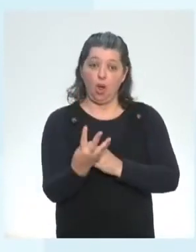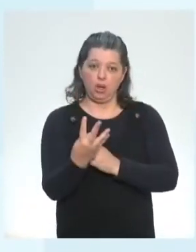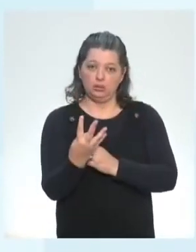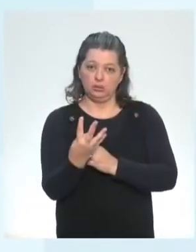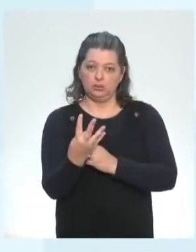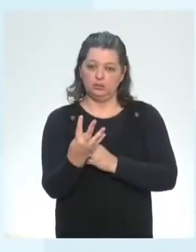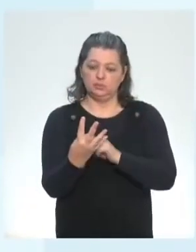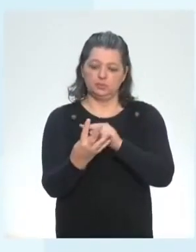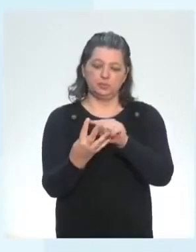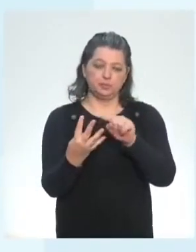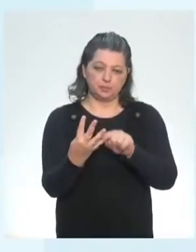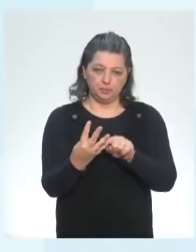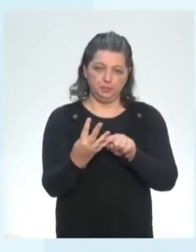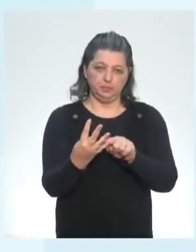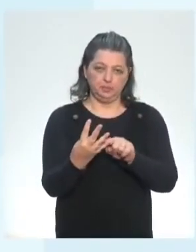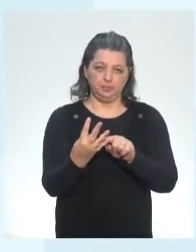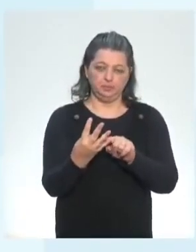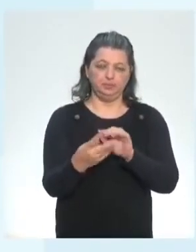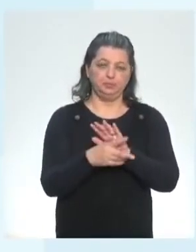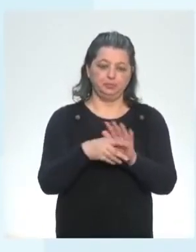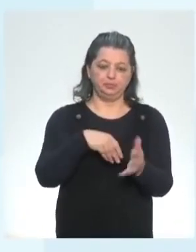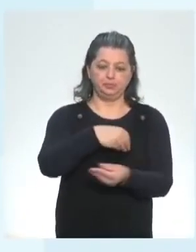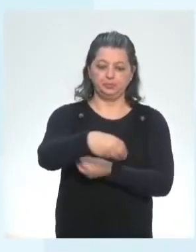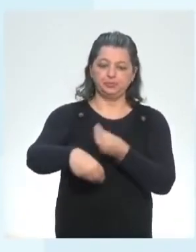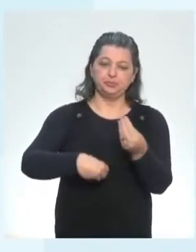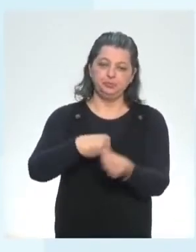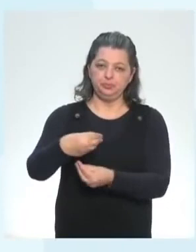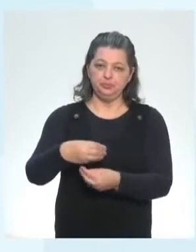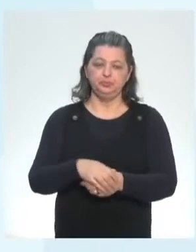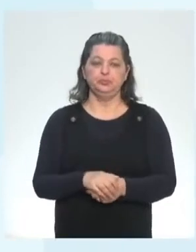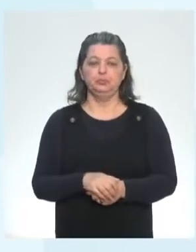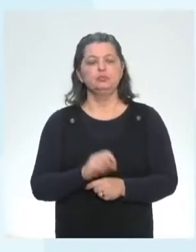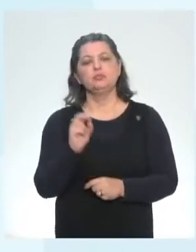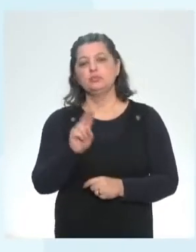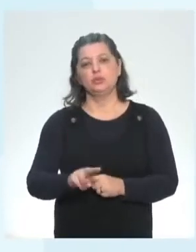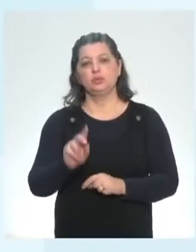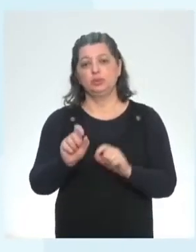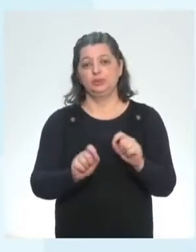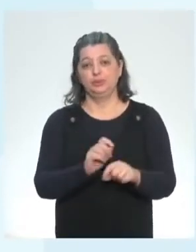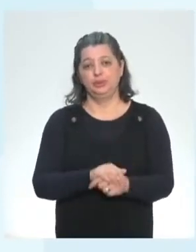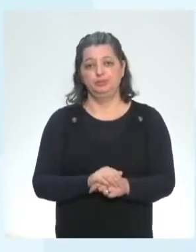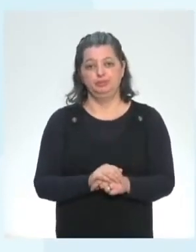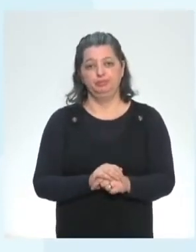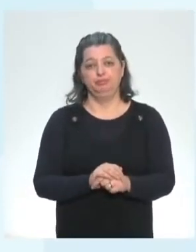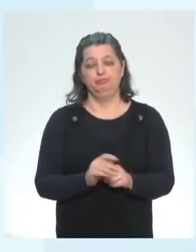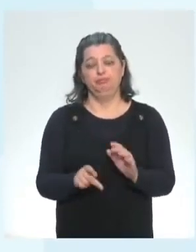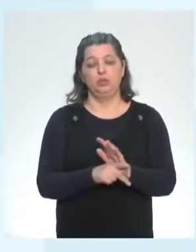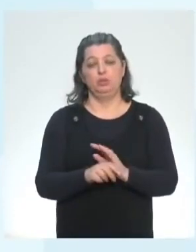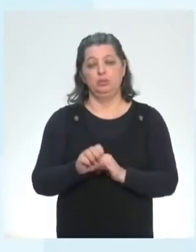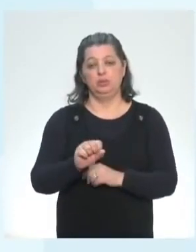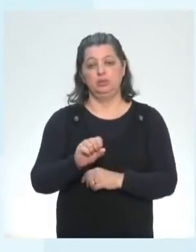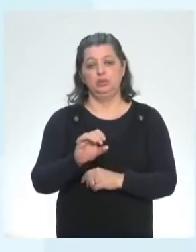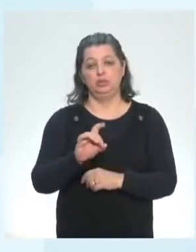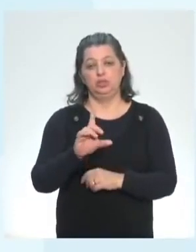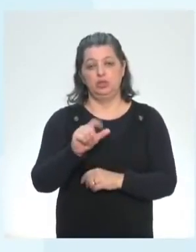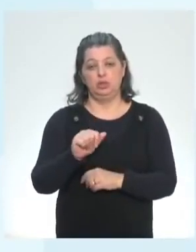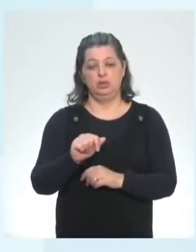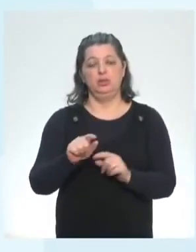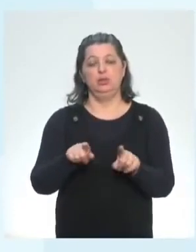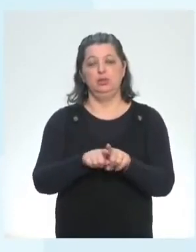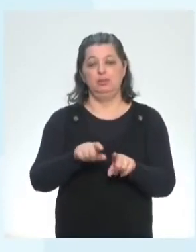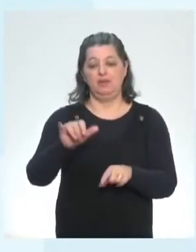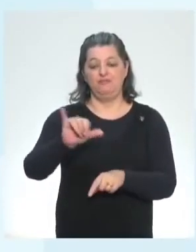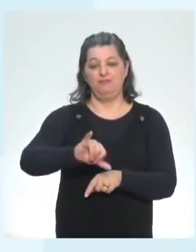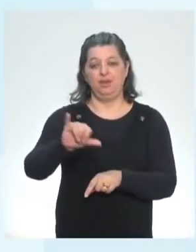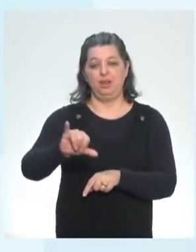ele fez a titulação dessas 4 amostras. Aí, o que eu estou usando? A soda cáustica e o vinagre também. Ele